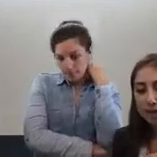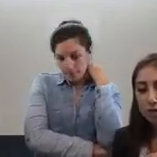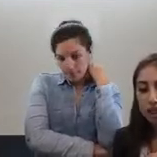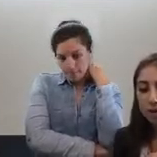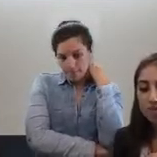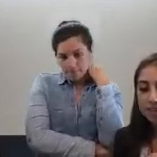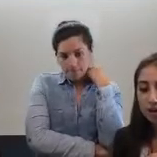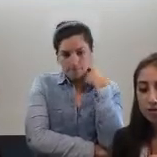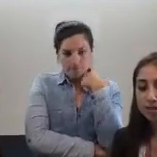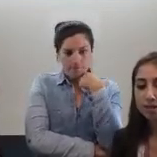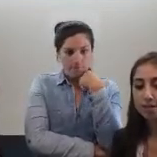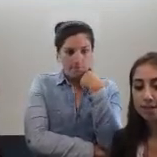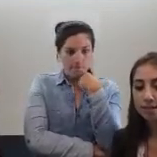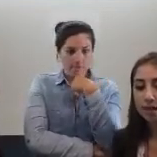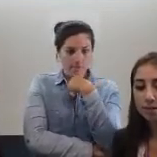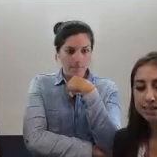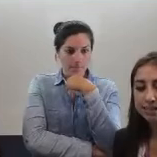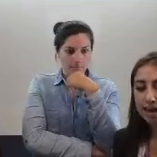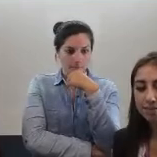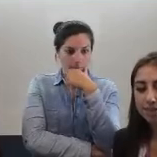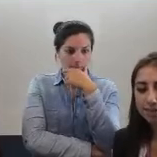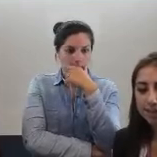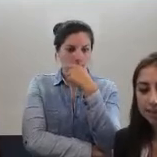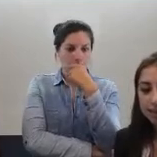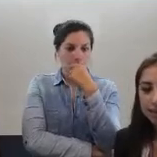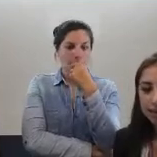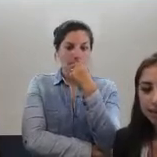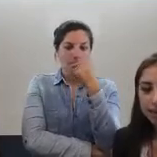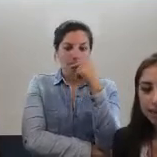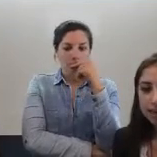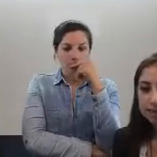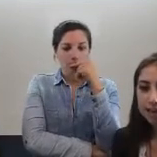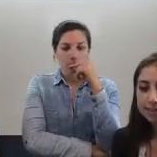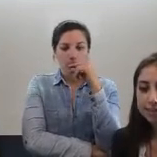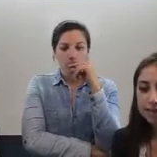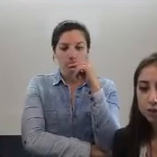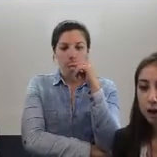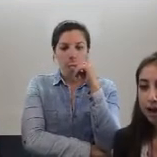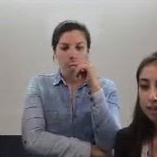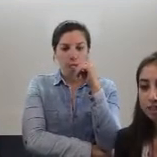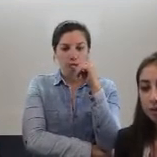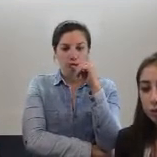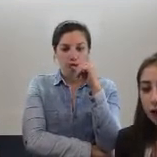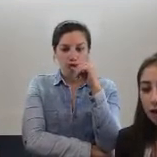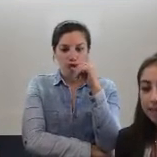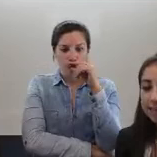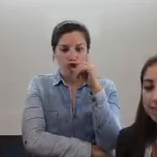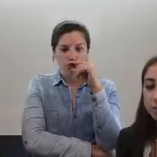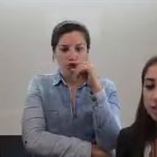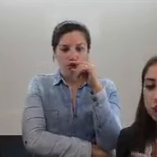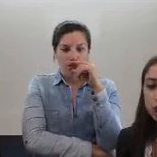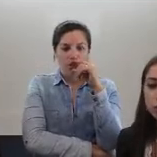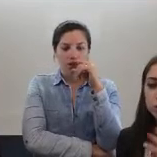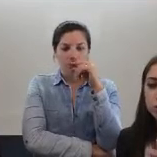Revista da Pedagogia é uma revista nossa. Então, assim, dá para acessar a revista aqui e tem acesso à edição atual, que